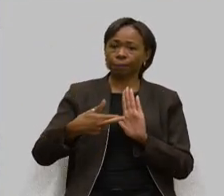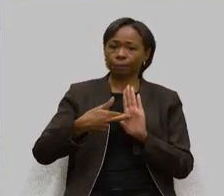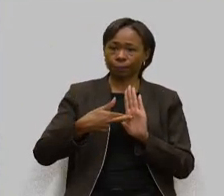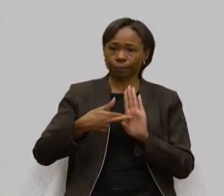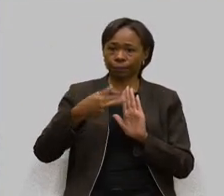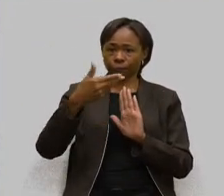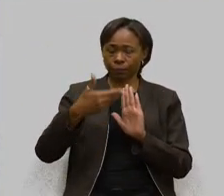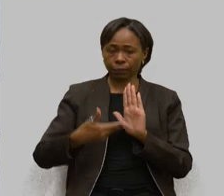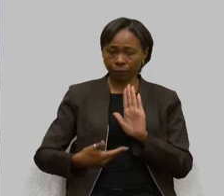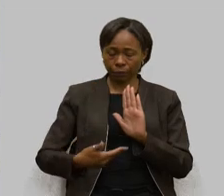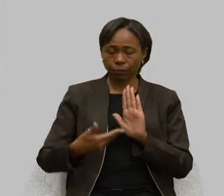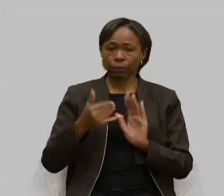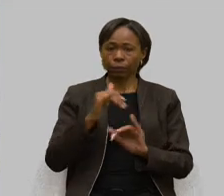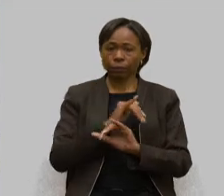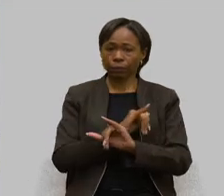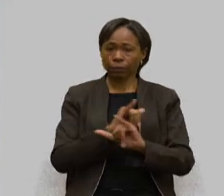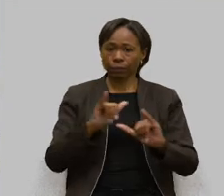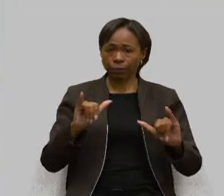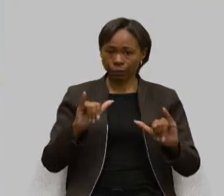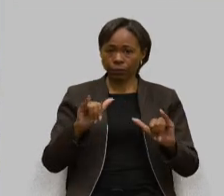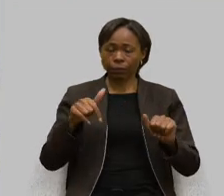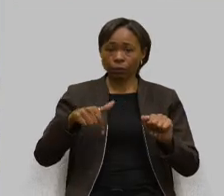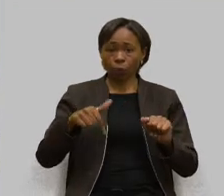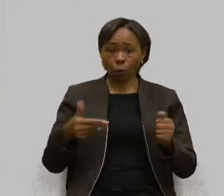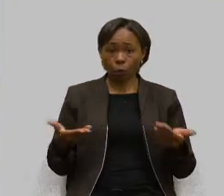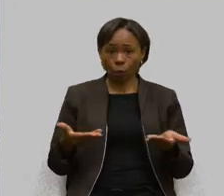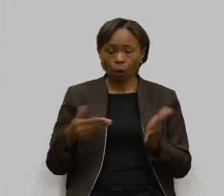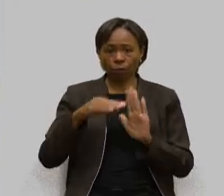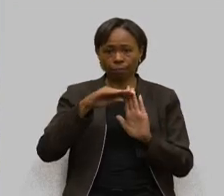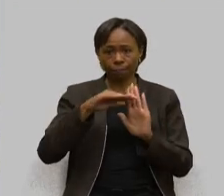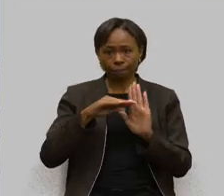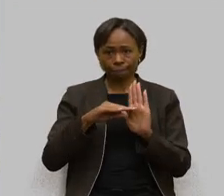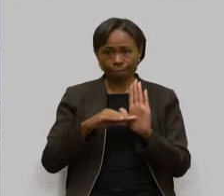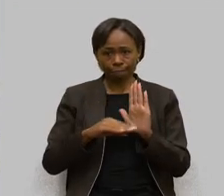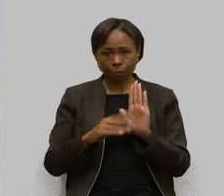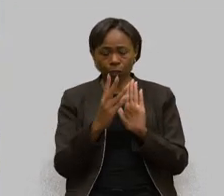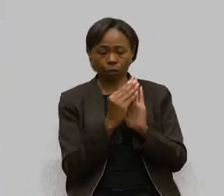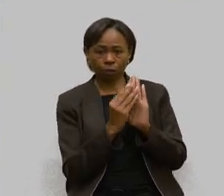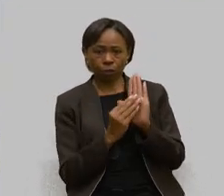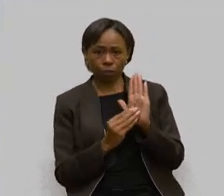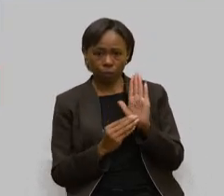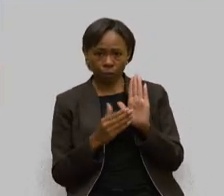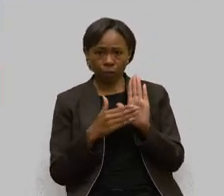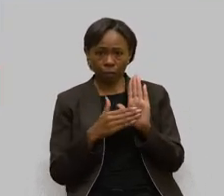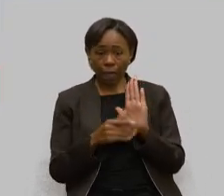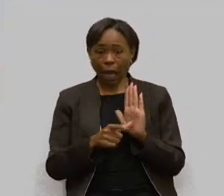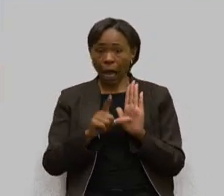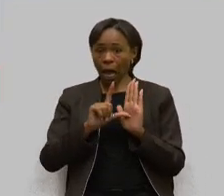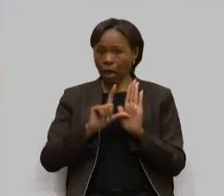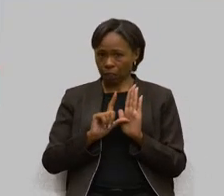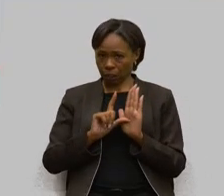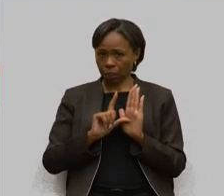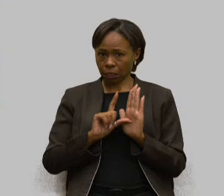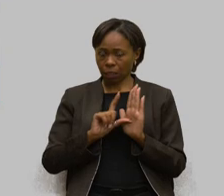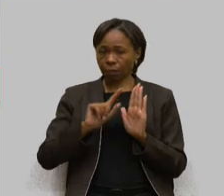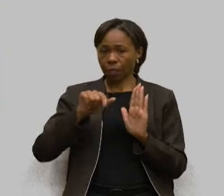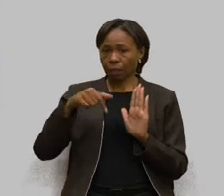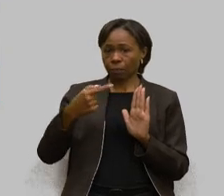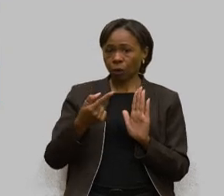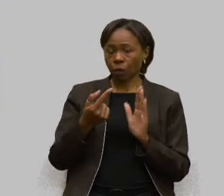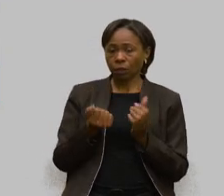presidência comunica que será apreciada a matéria constante na pauta antes da audiência para entrega do voto